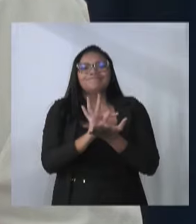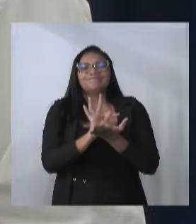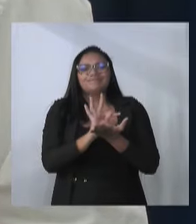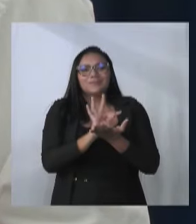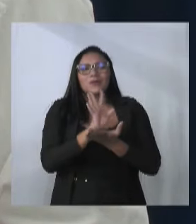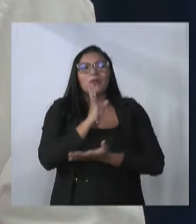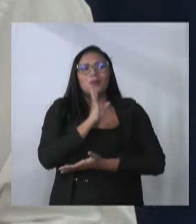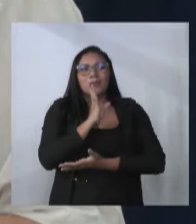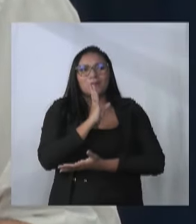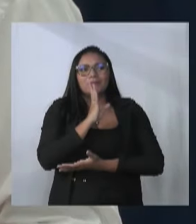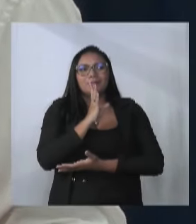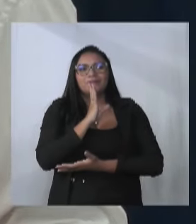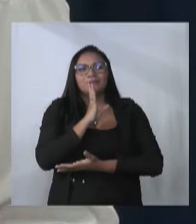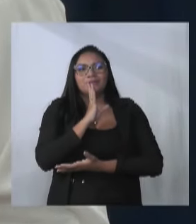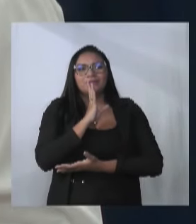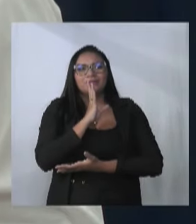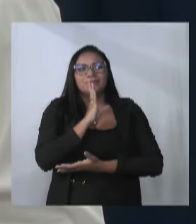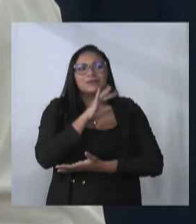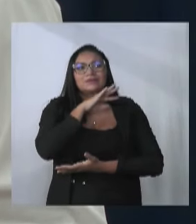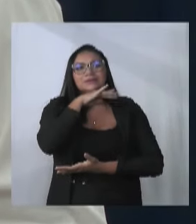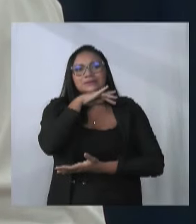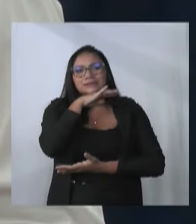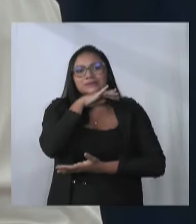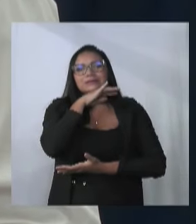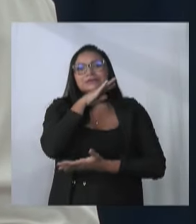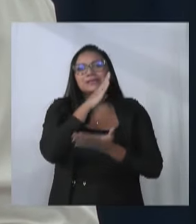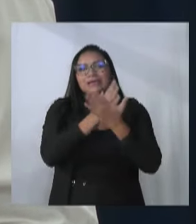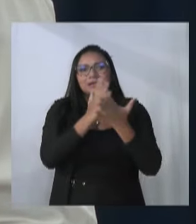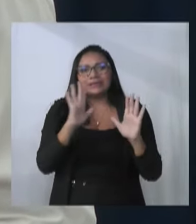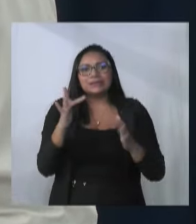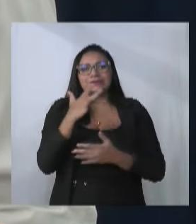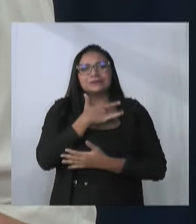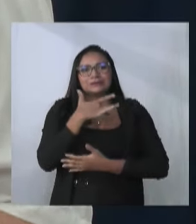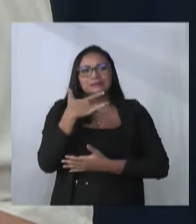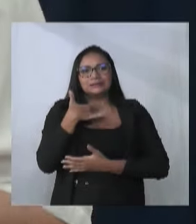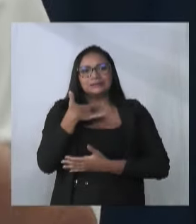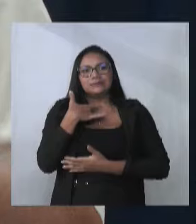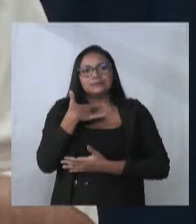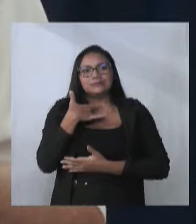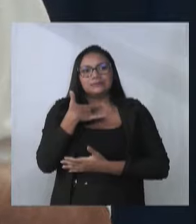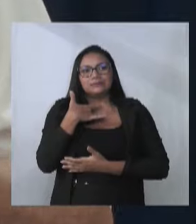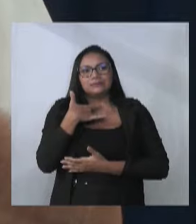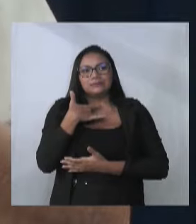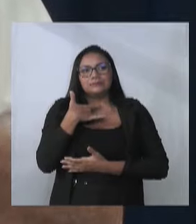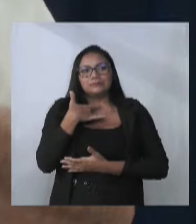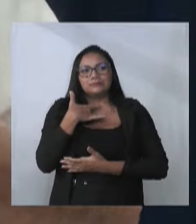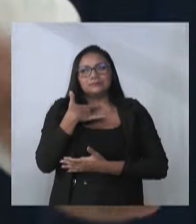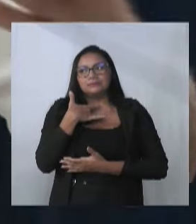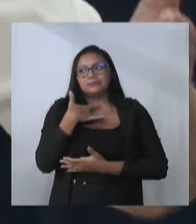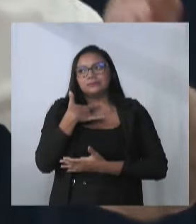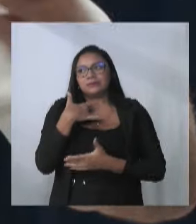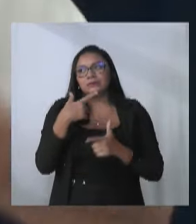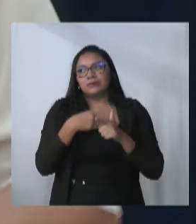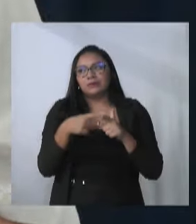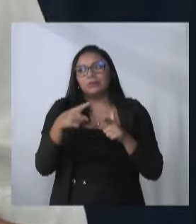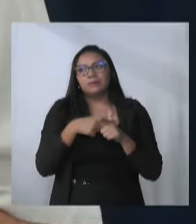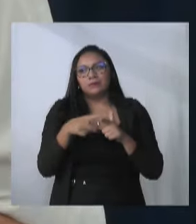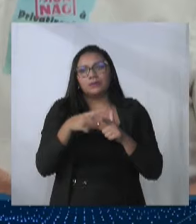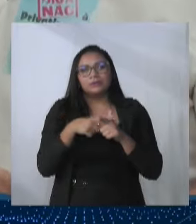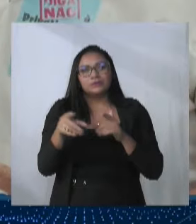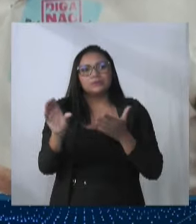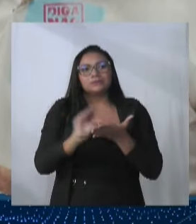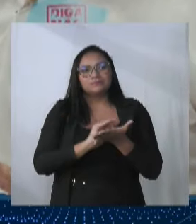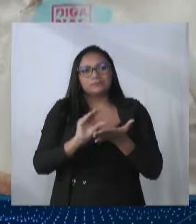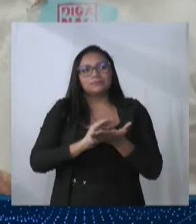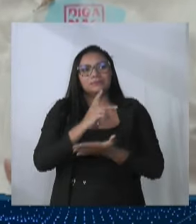né? A destruição da saúde, né? o problema dos recursos da saúde que